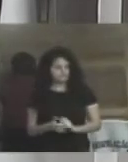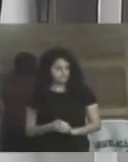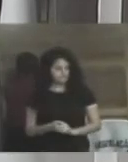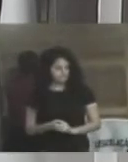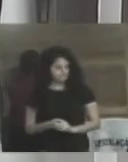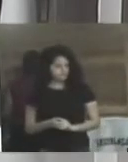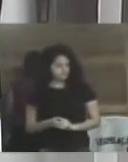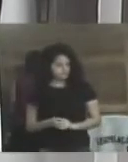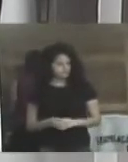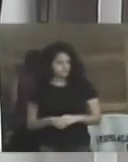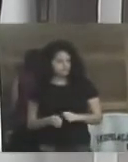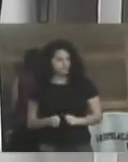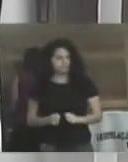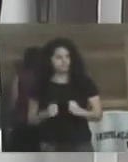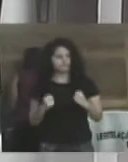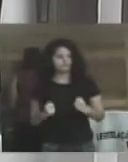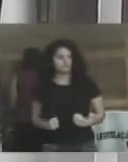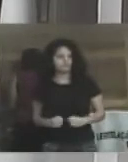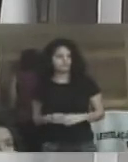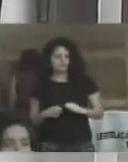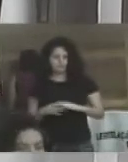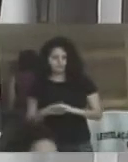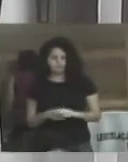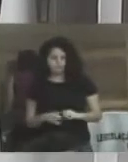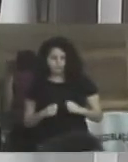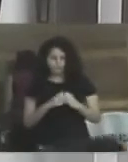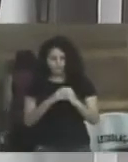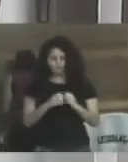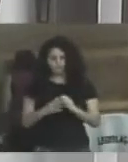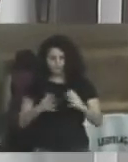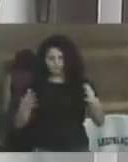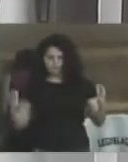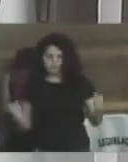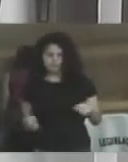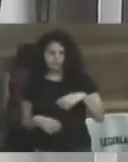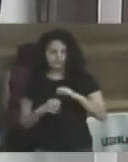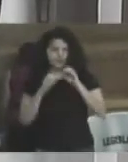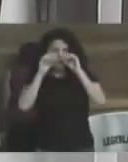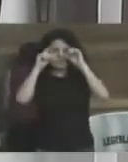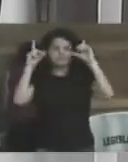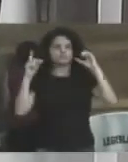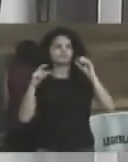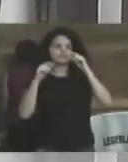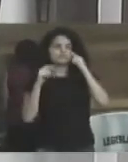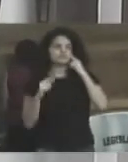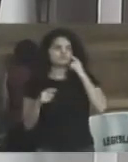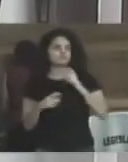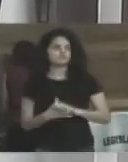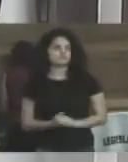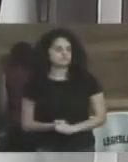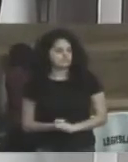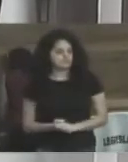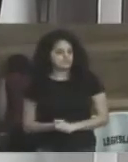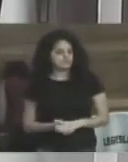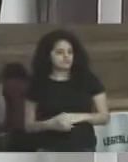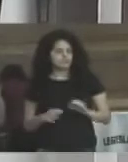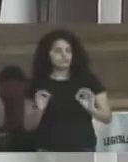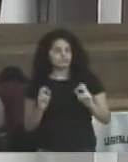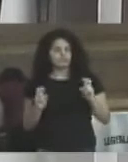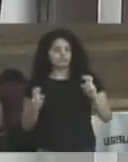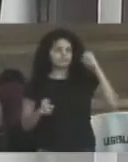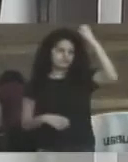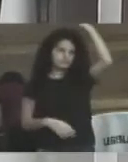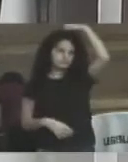pode provocar um movimento grande e abrir os olhos dos nossos governantes com relação à cidade de Angra dos Reis, com